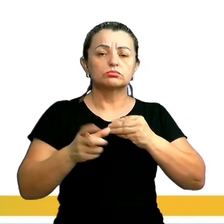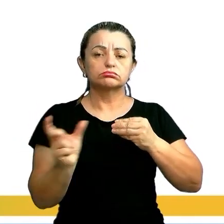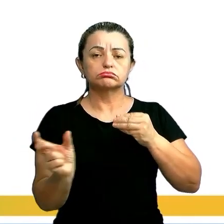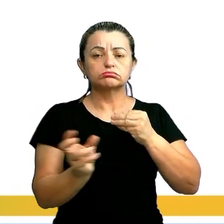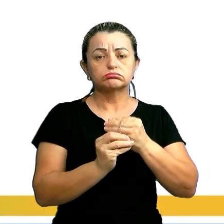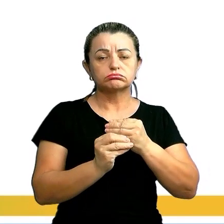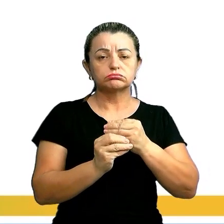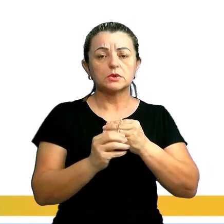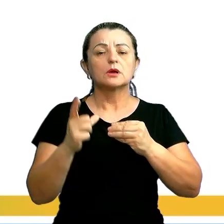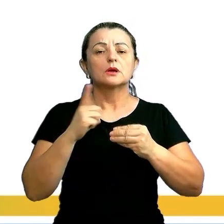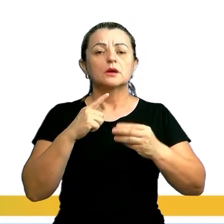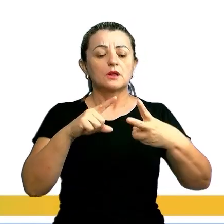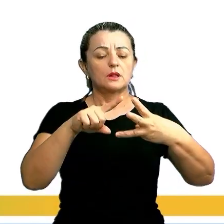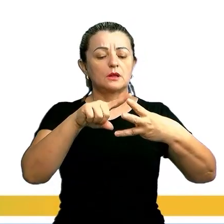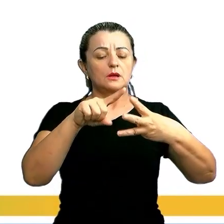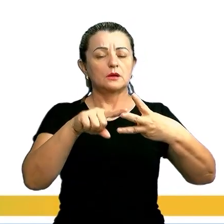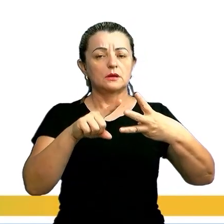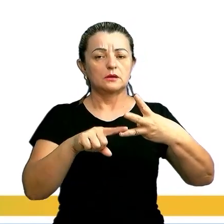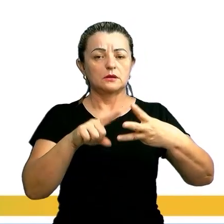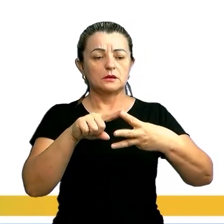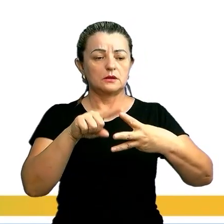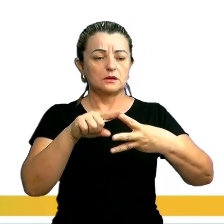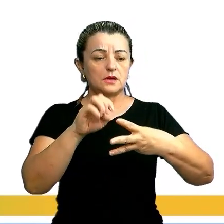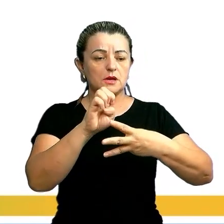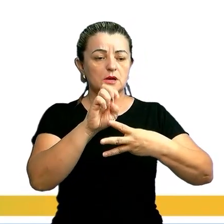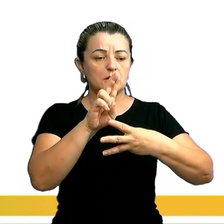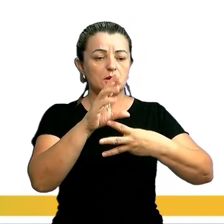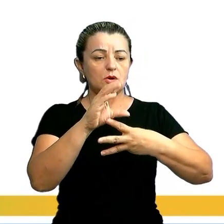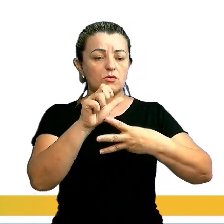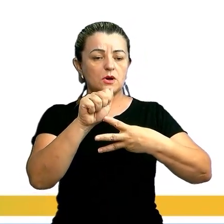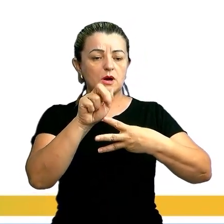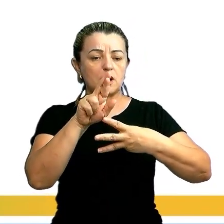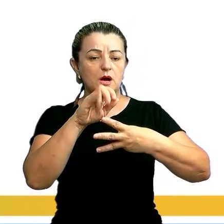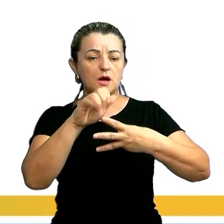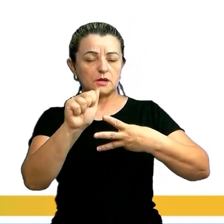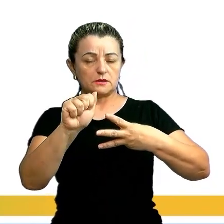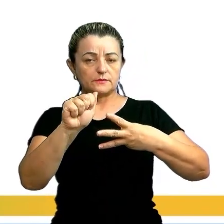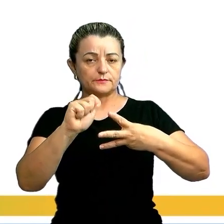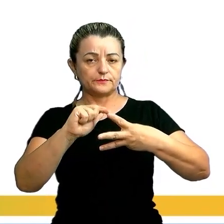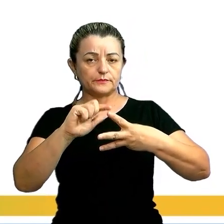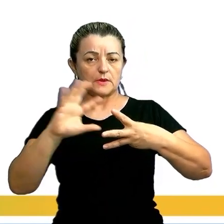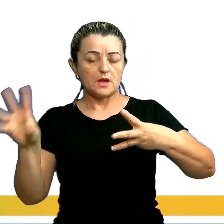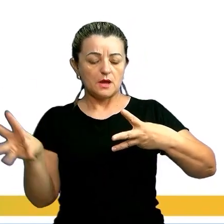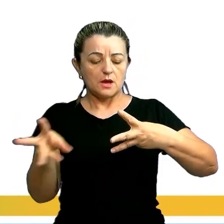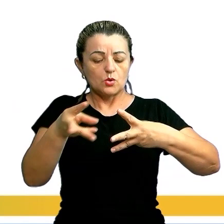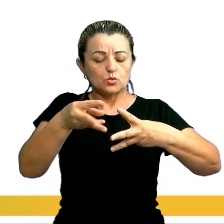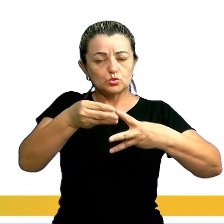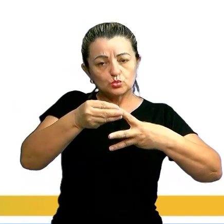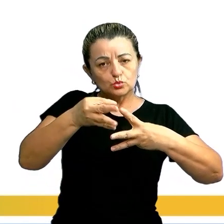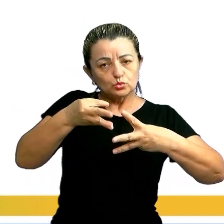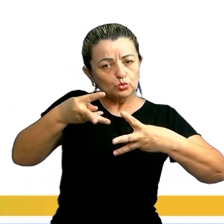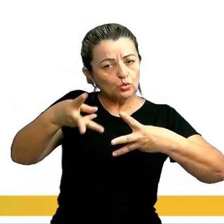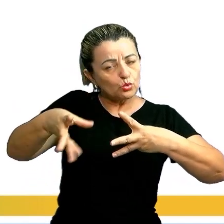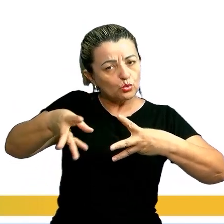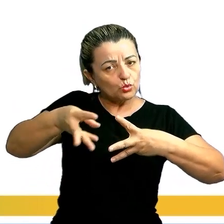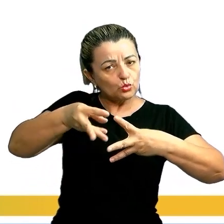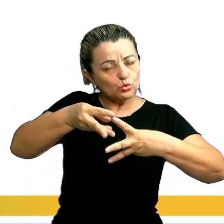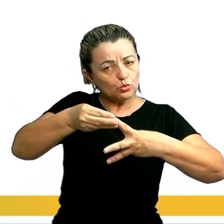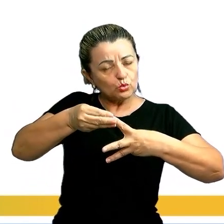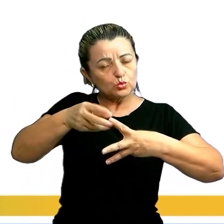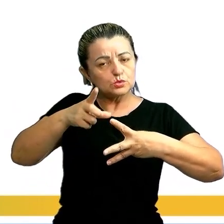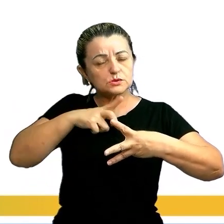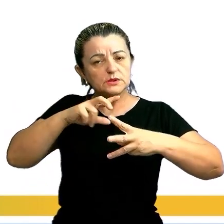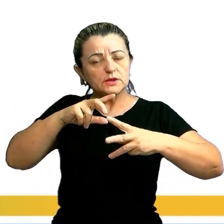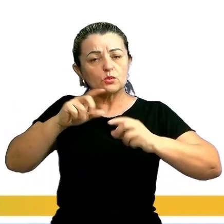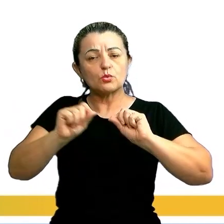3 domínios. Domínio eucária, que inclui todos os seres eucariontes, os seres que têm células que